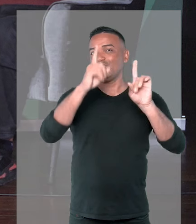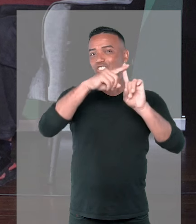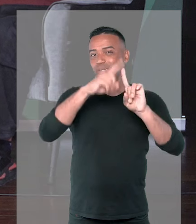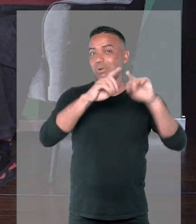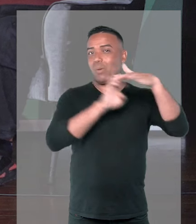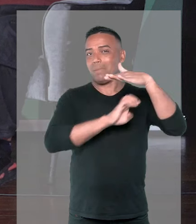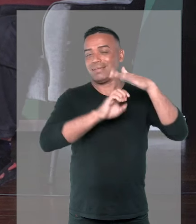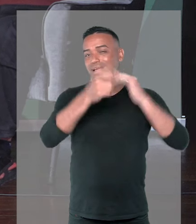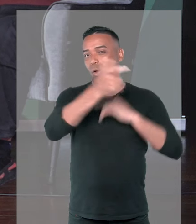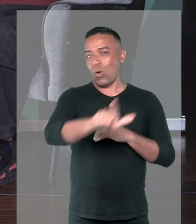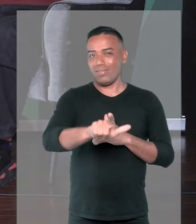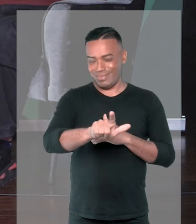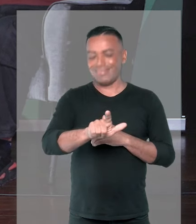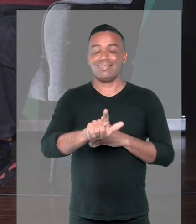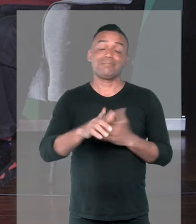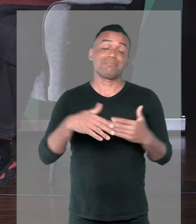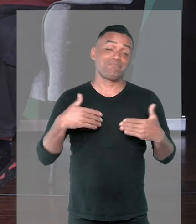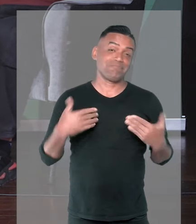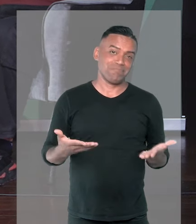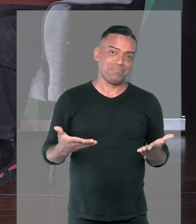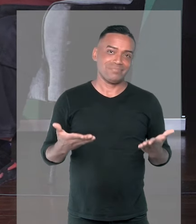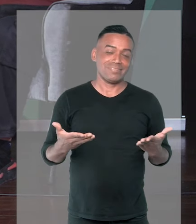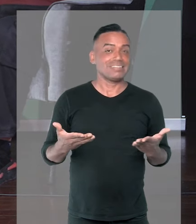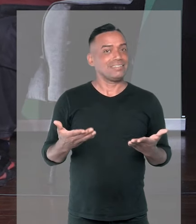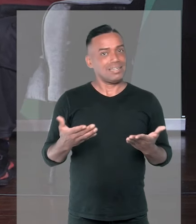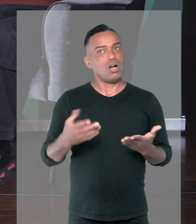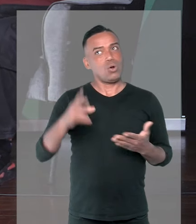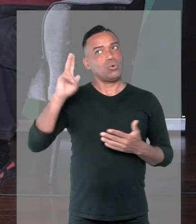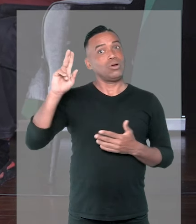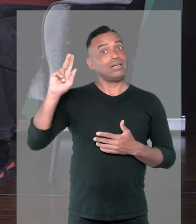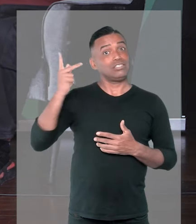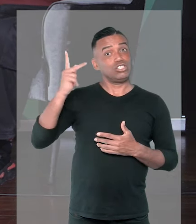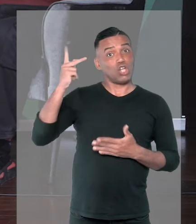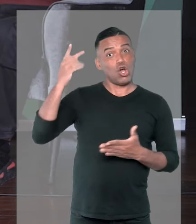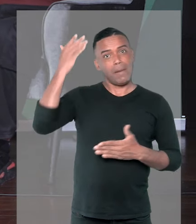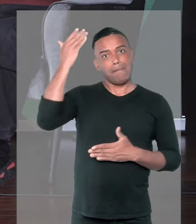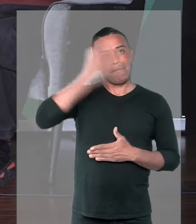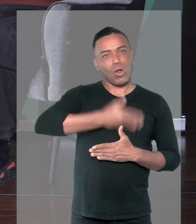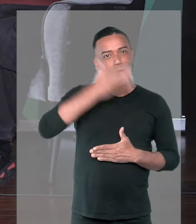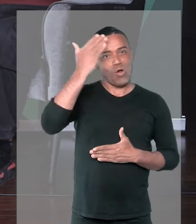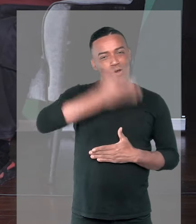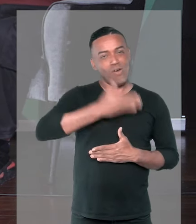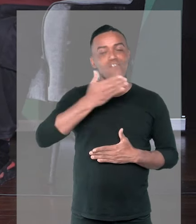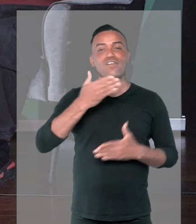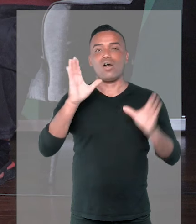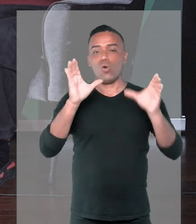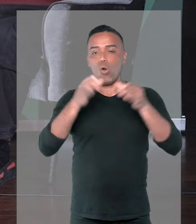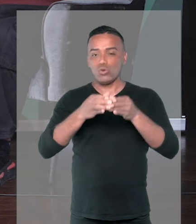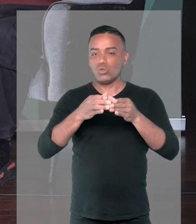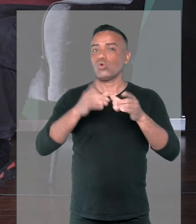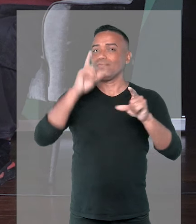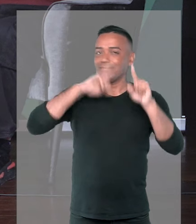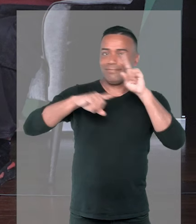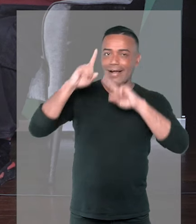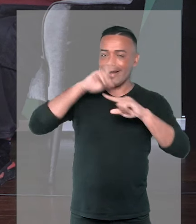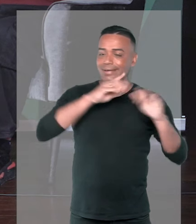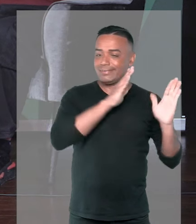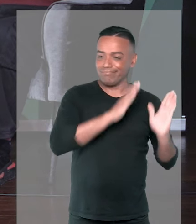veja aí é o seguinte como a história prova é um pequeno conjunto de erros em sequência que